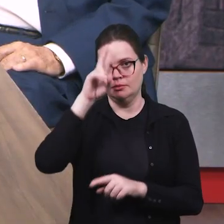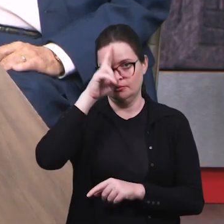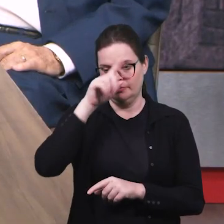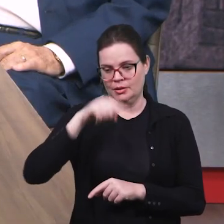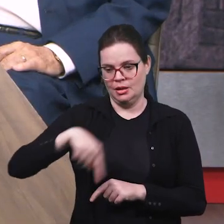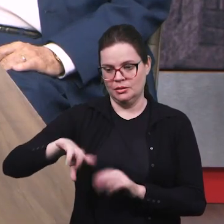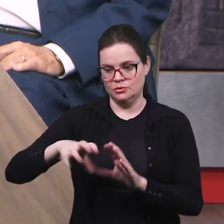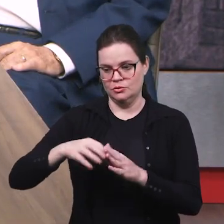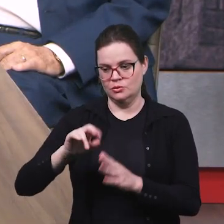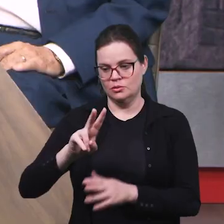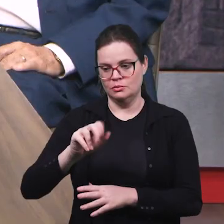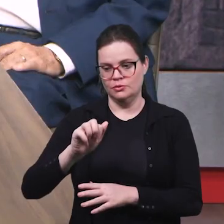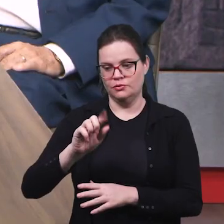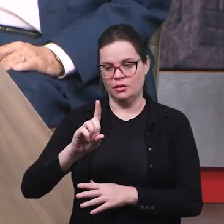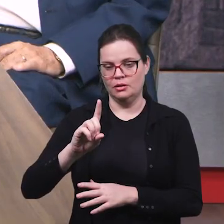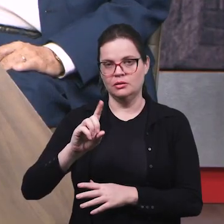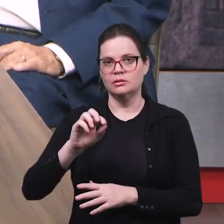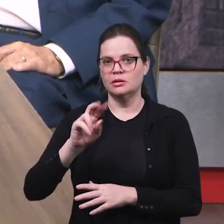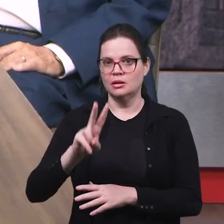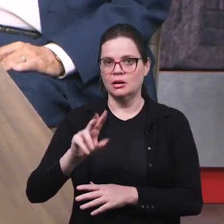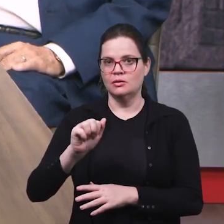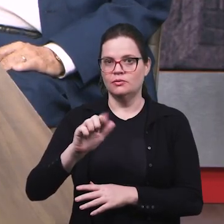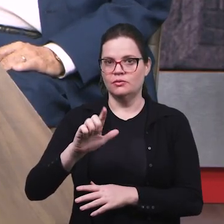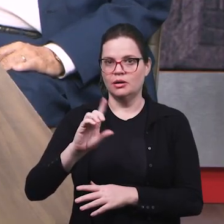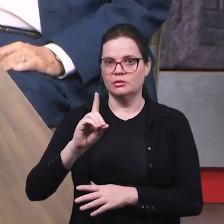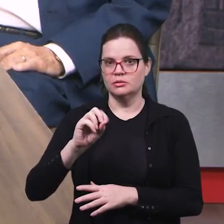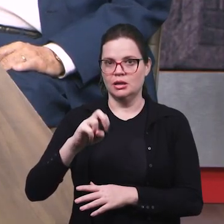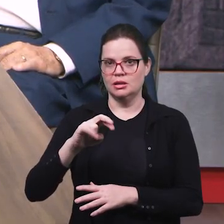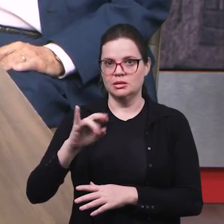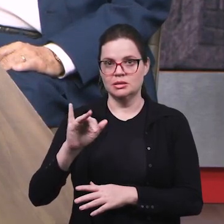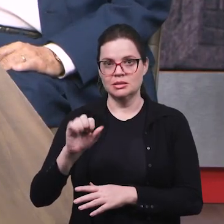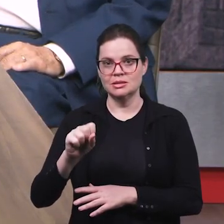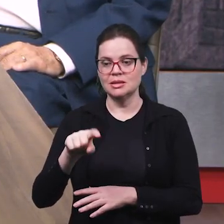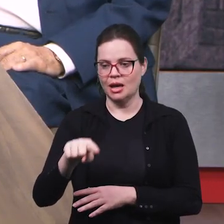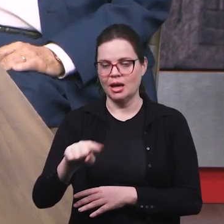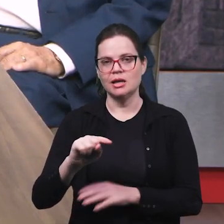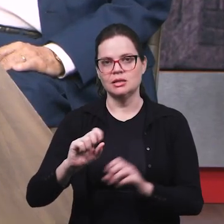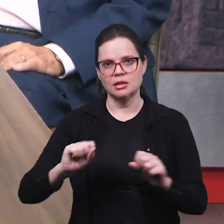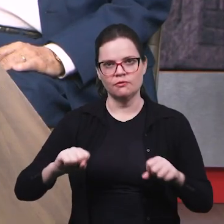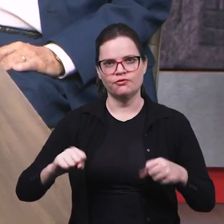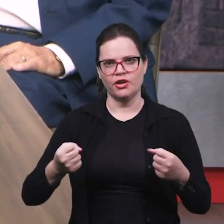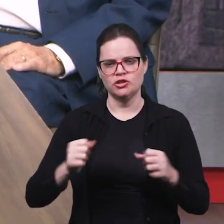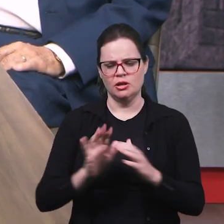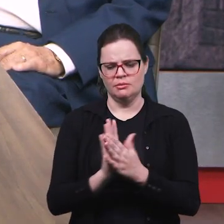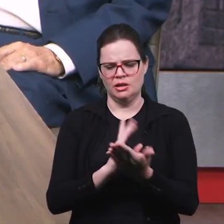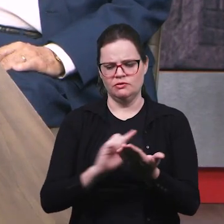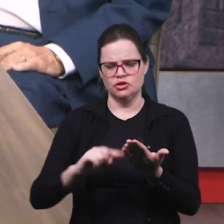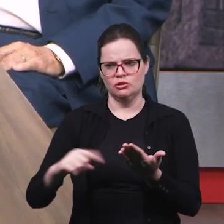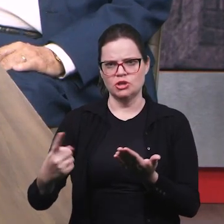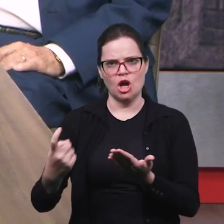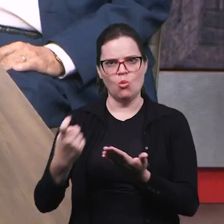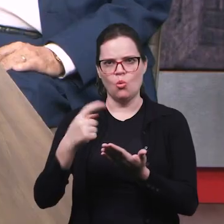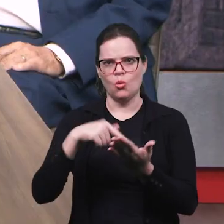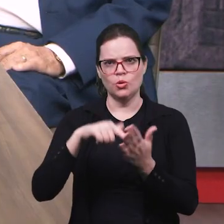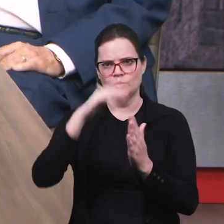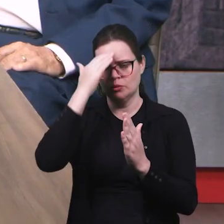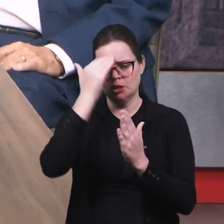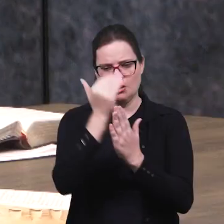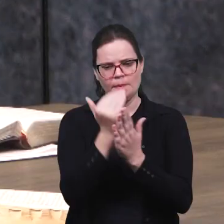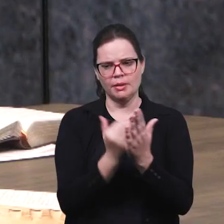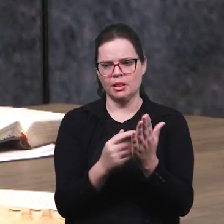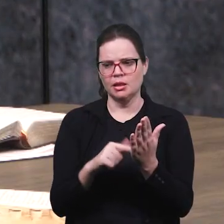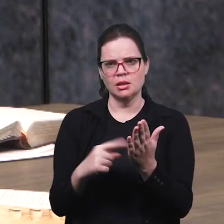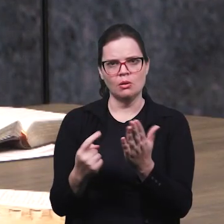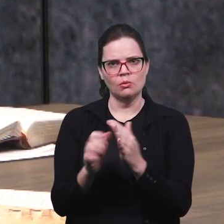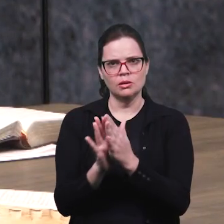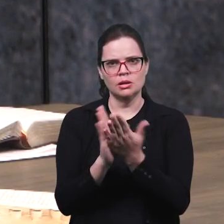eles defendiam a Bíblia como única autoridade. Exatamente. Porque tinha os dogmas, né? Mas eles não aceitaram. Não, a Bíblia é a única autoridade. Né? É o primeiro grande movimento de